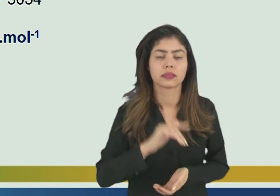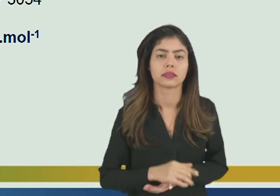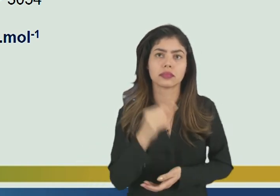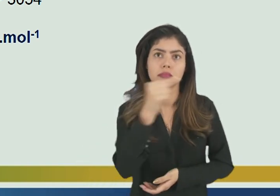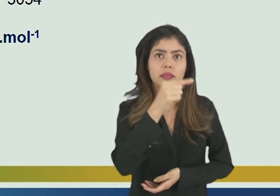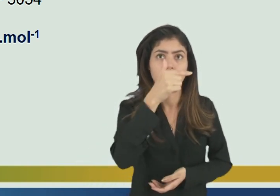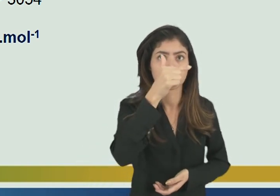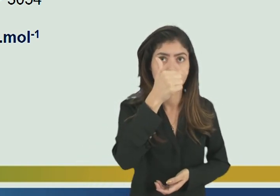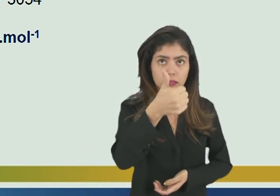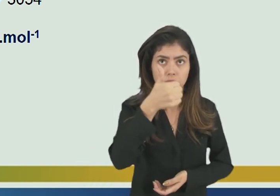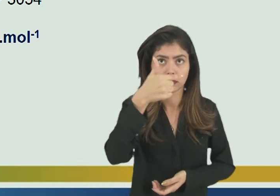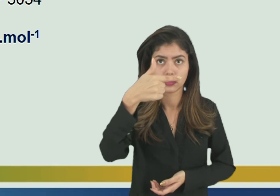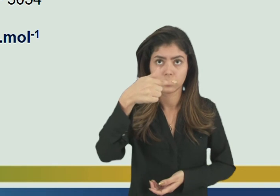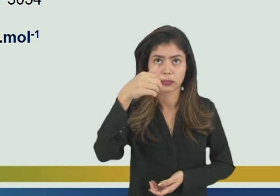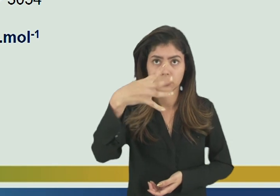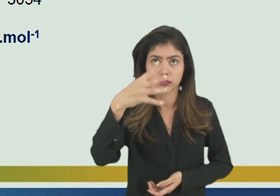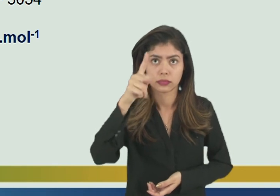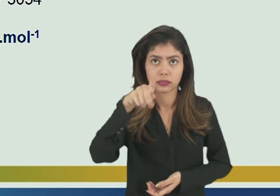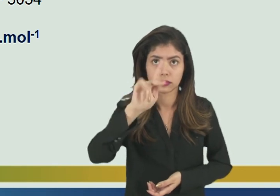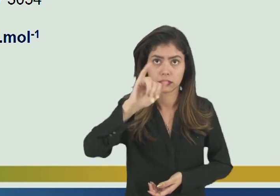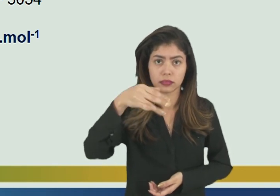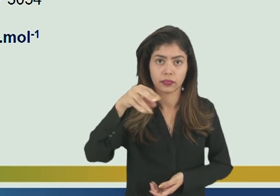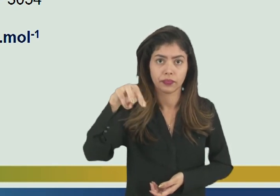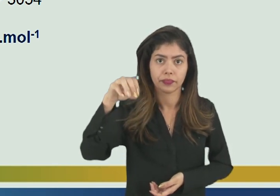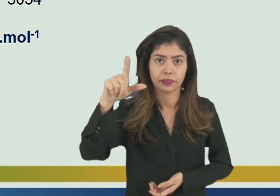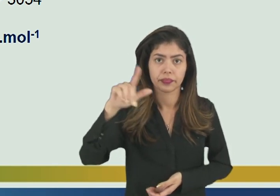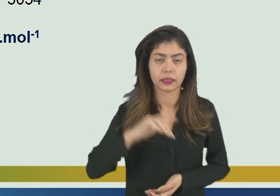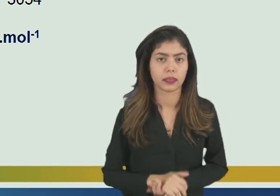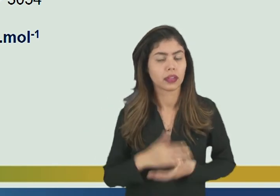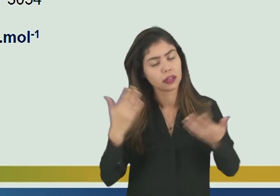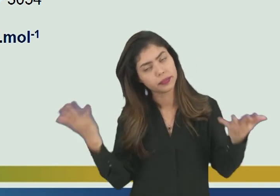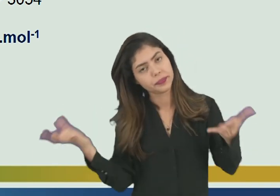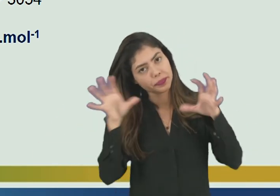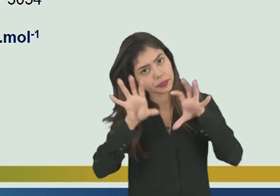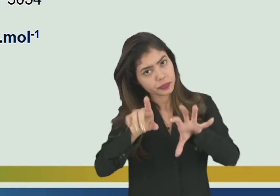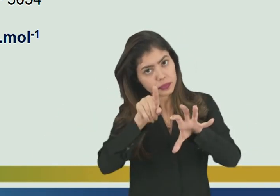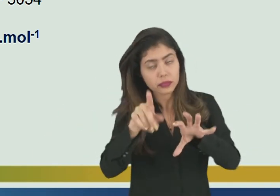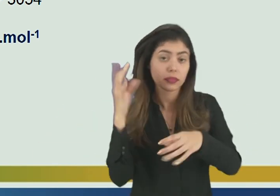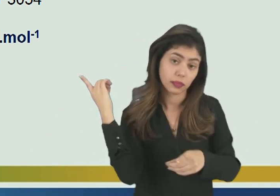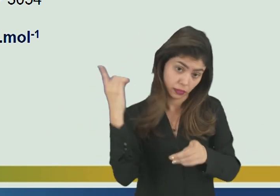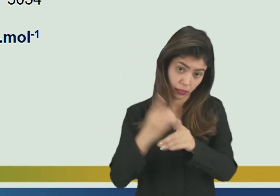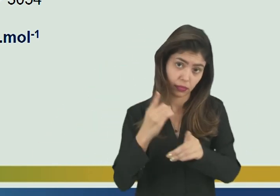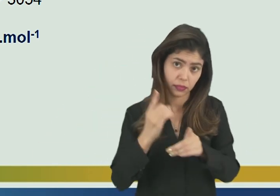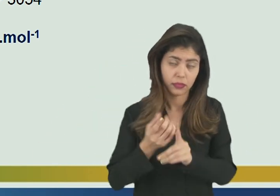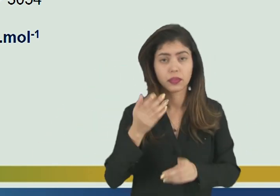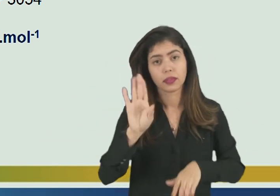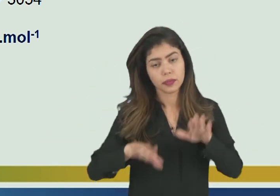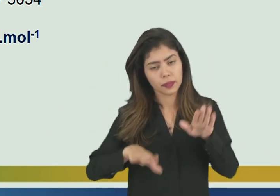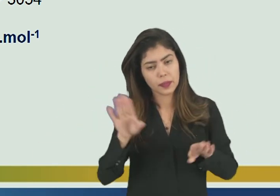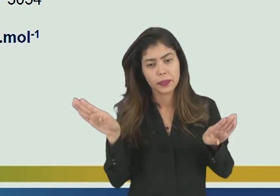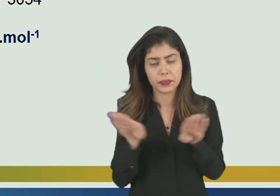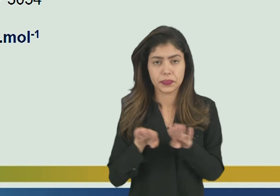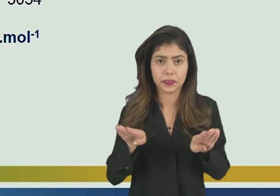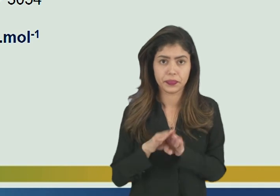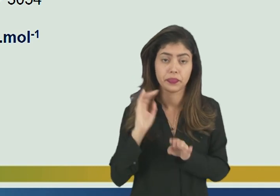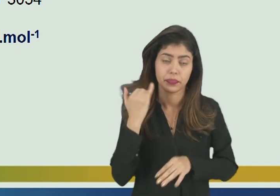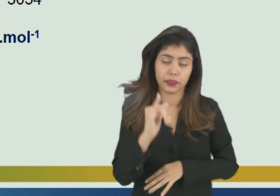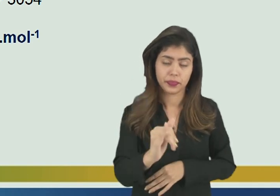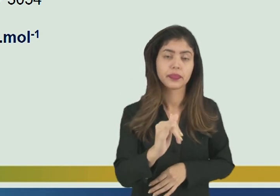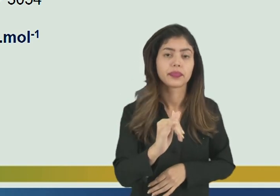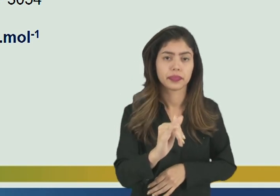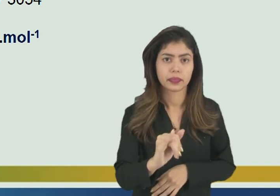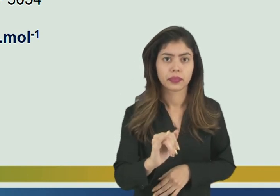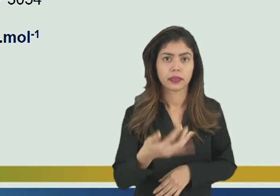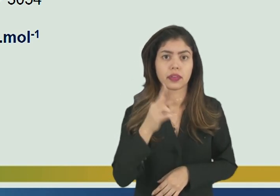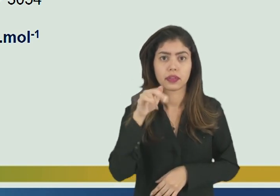menos 174 kJ/mol. Dessa maneira, nós descobrimos então a variação de energia